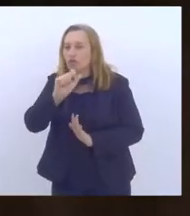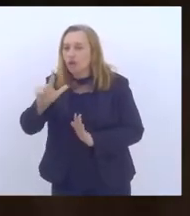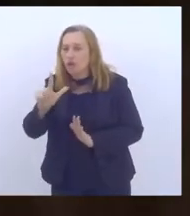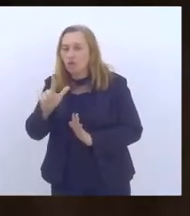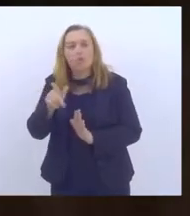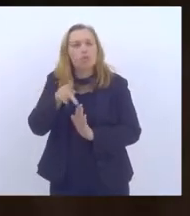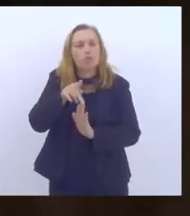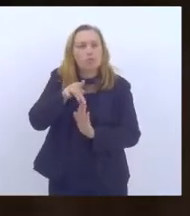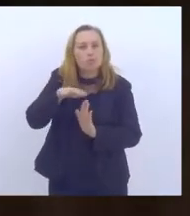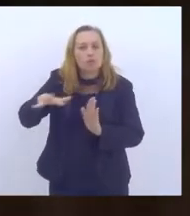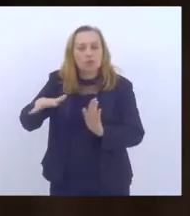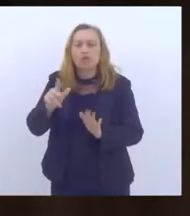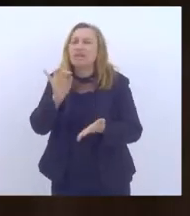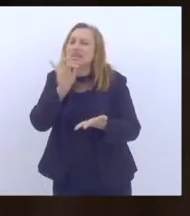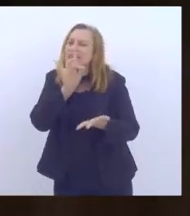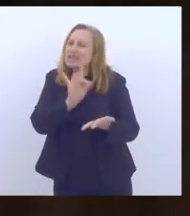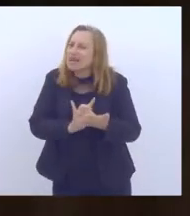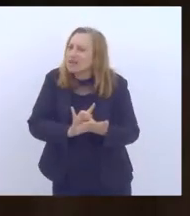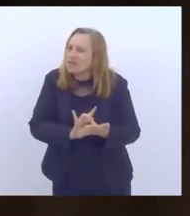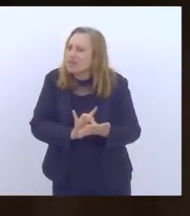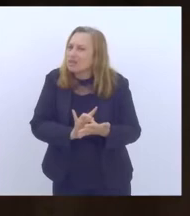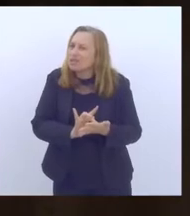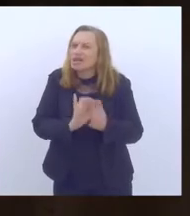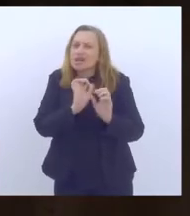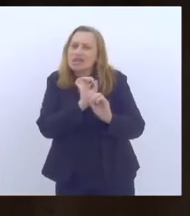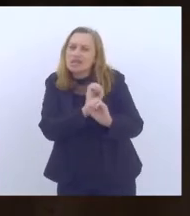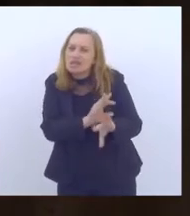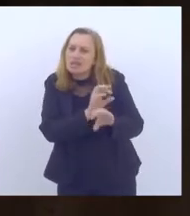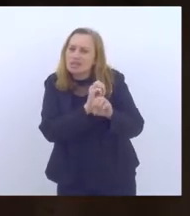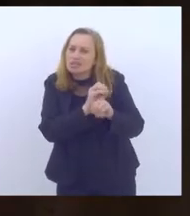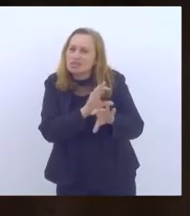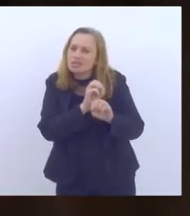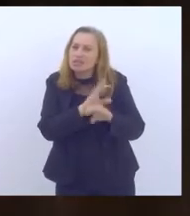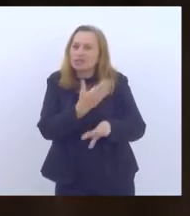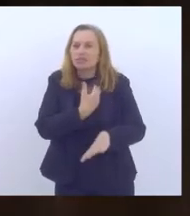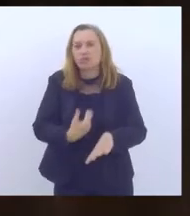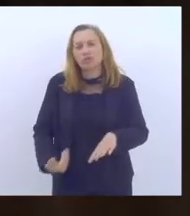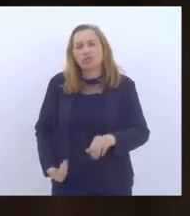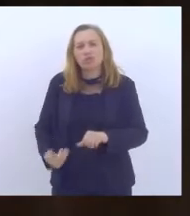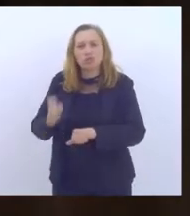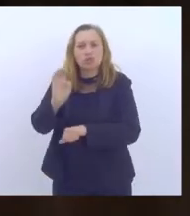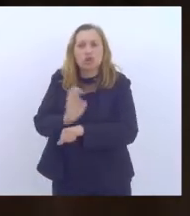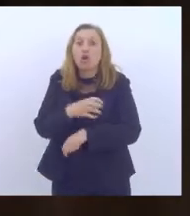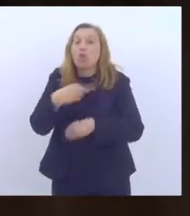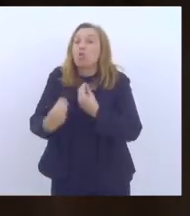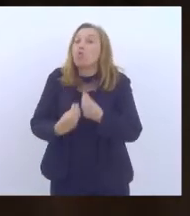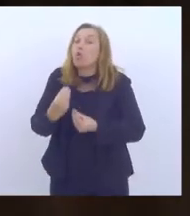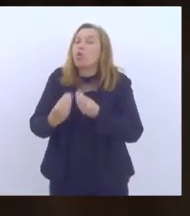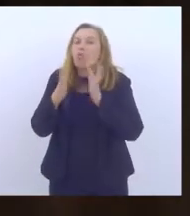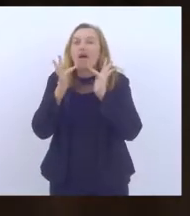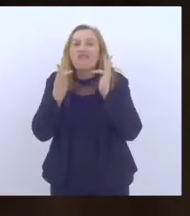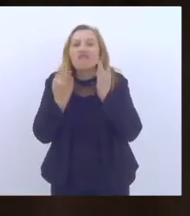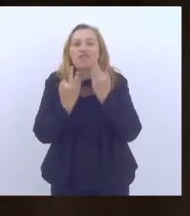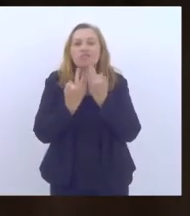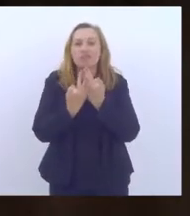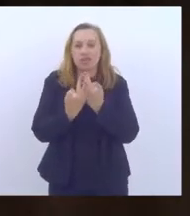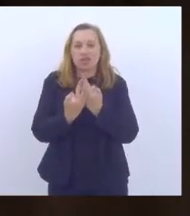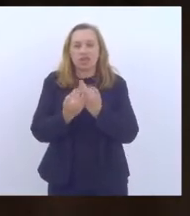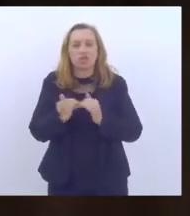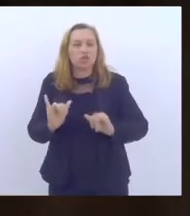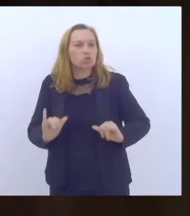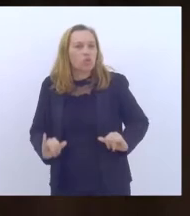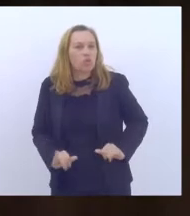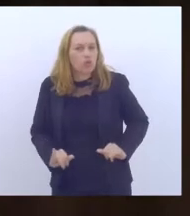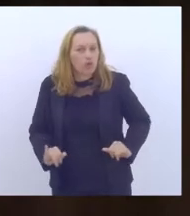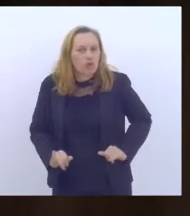protocolo que na verdade ensina ao governador do Estado como as famílias que